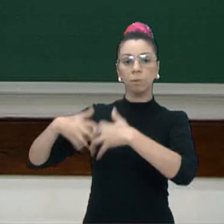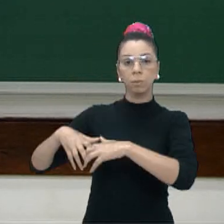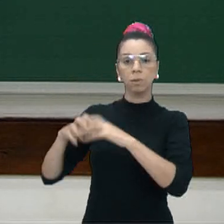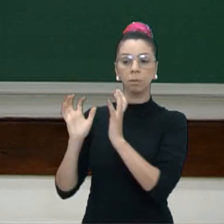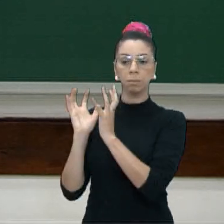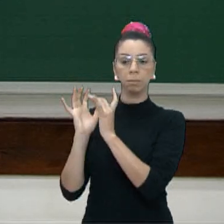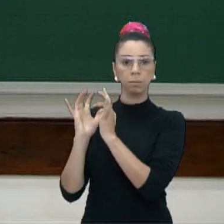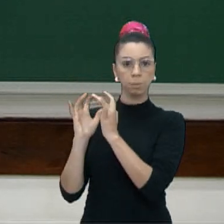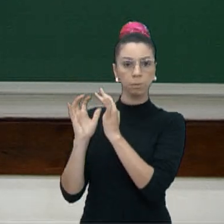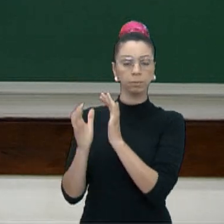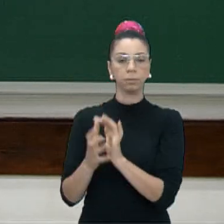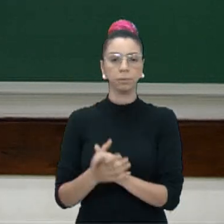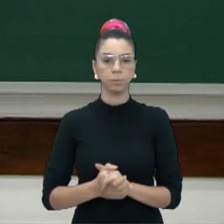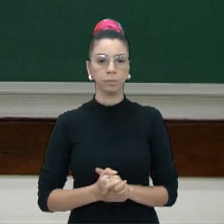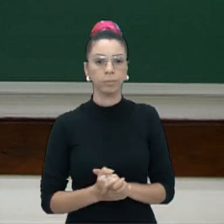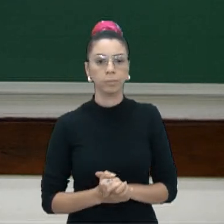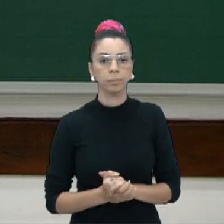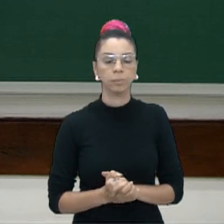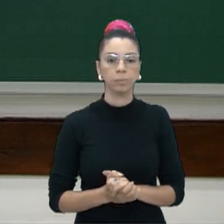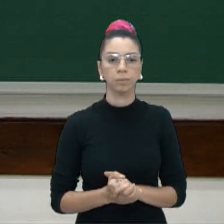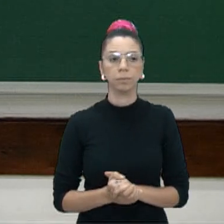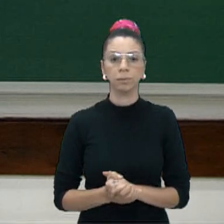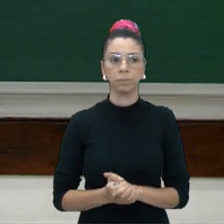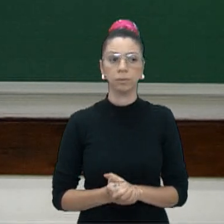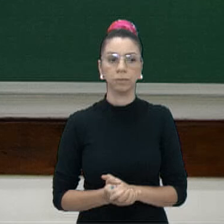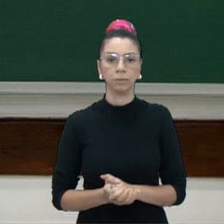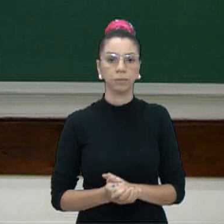ver daqui a pouco.